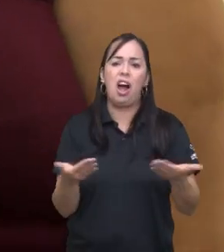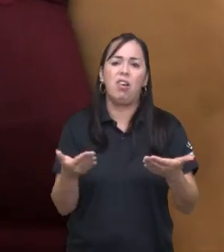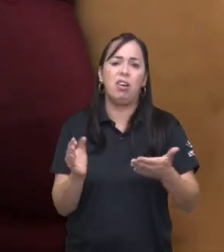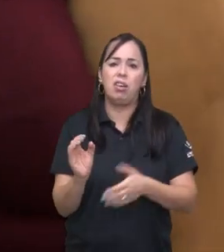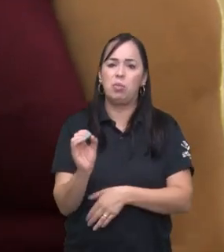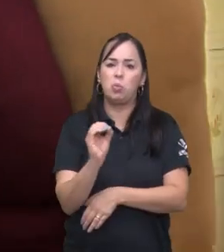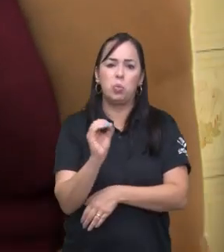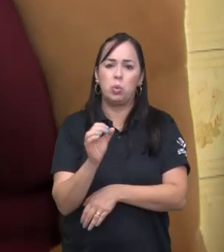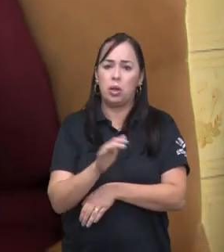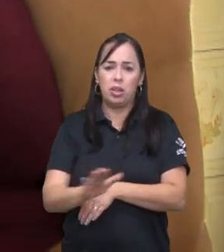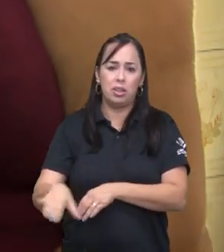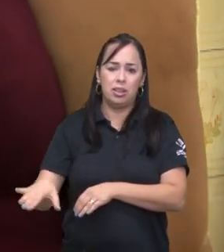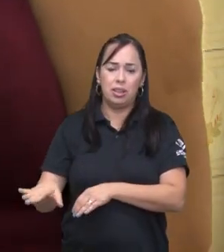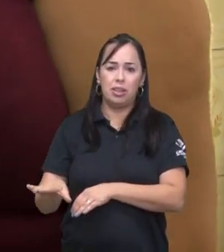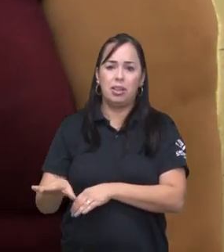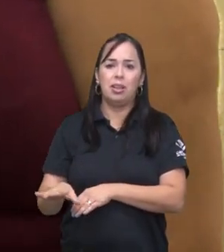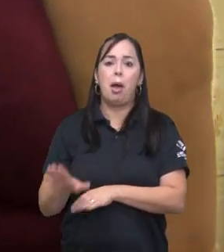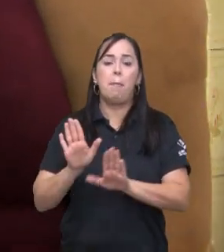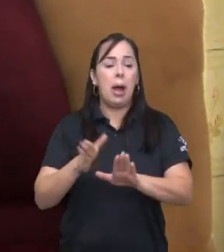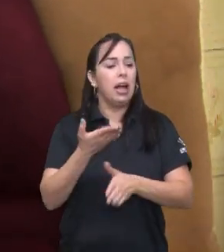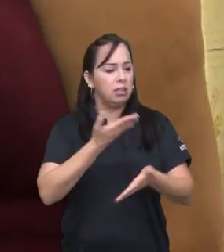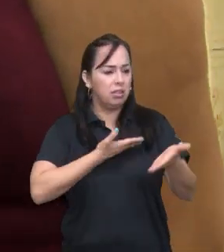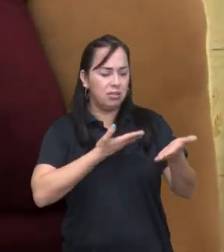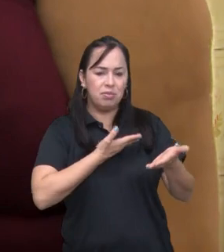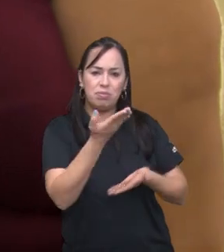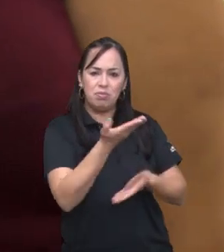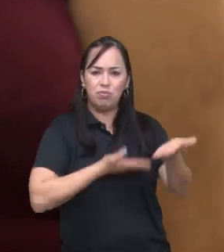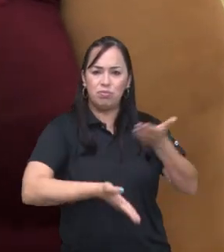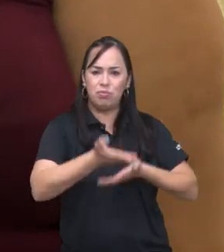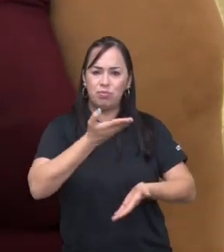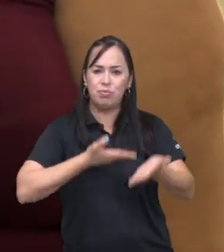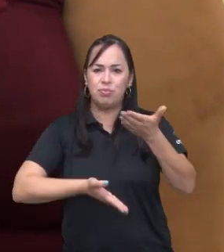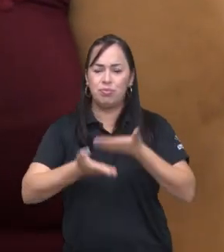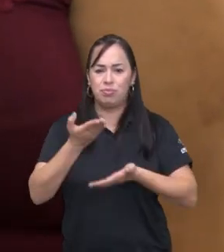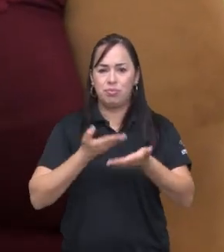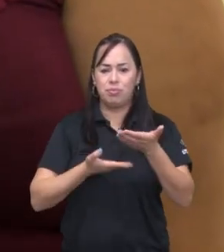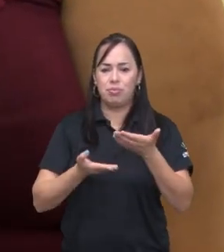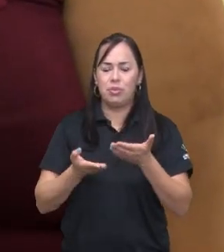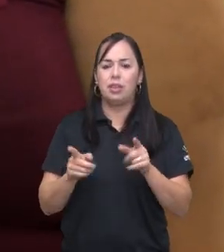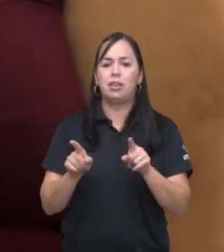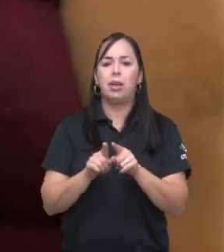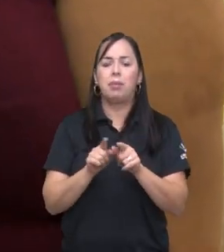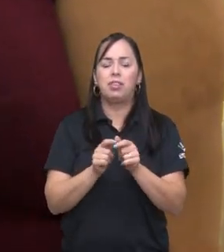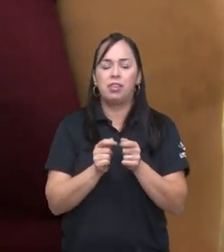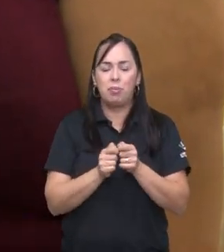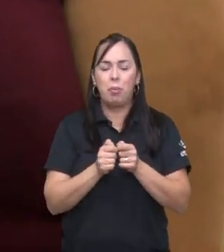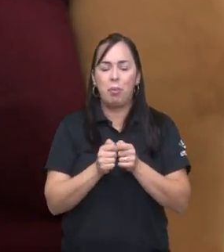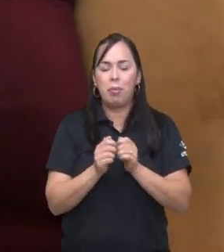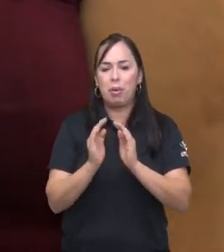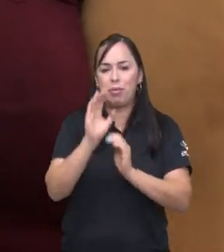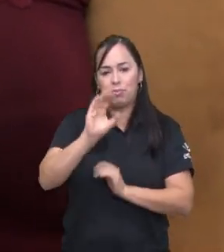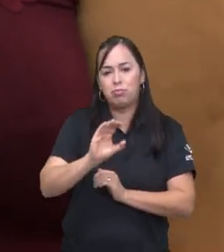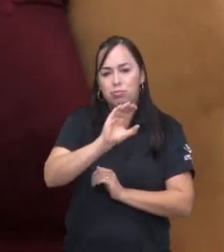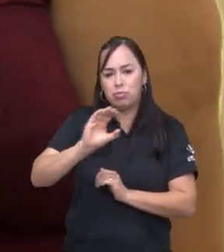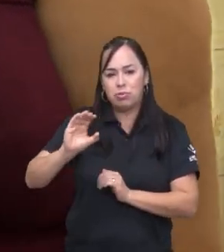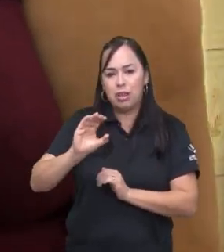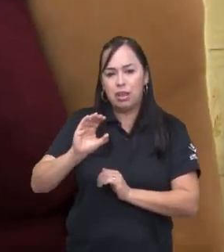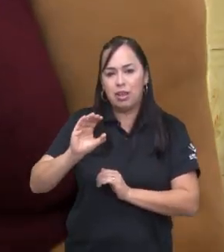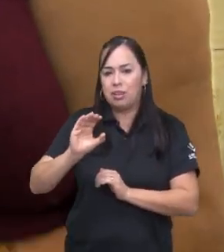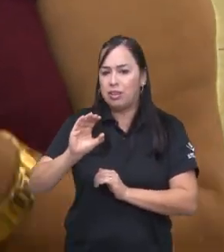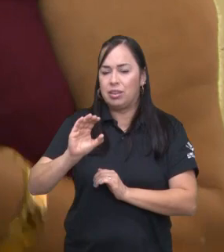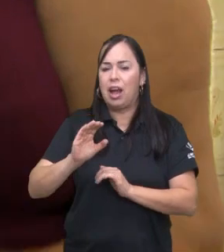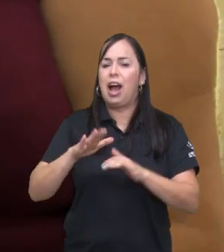né, praticamente. Mas a gente tem amizade, todo mundo. Aí nós rezava terço daqui até lá em cima na rua. Que